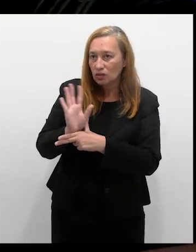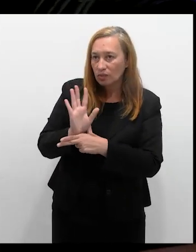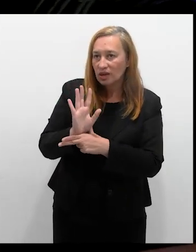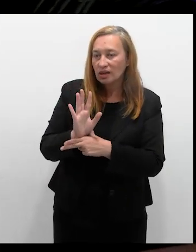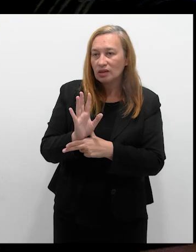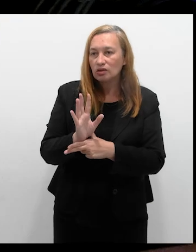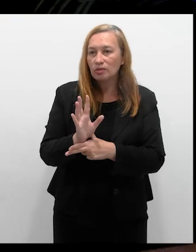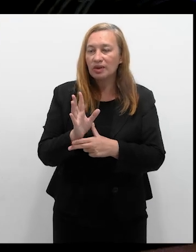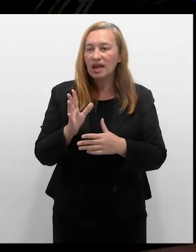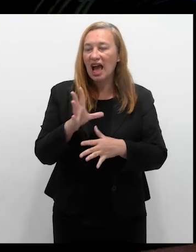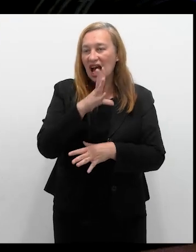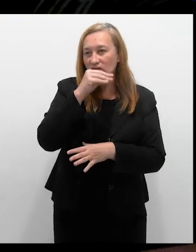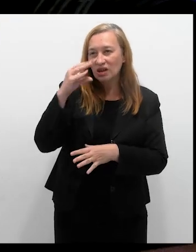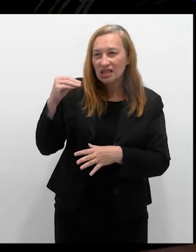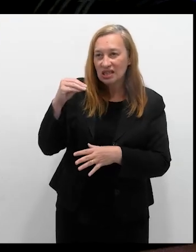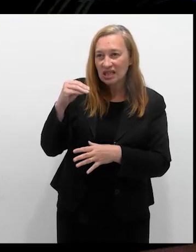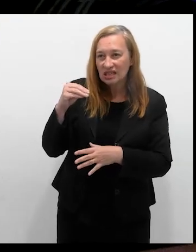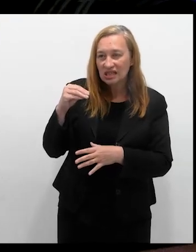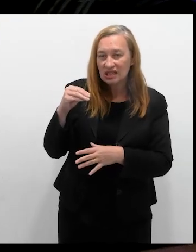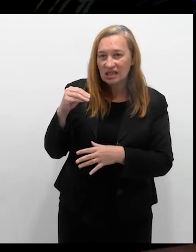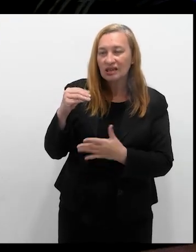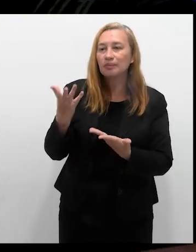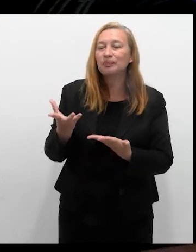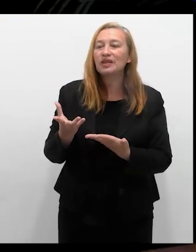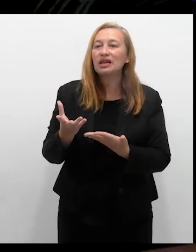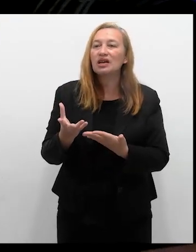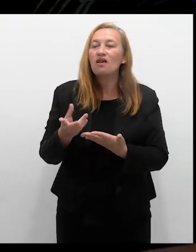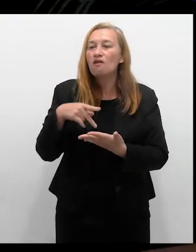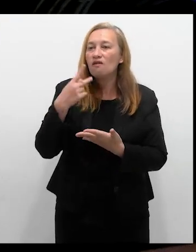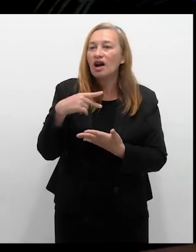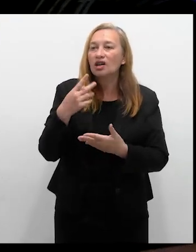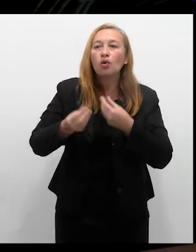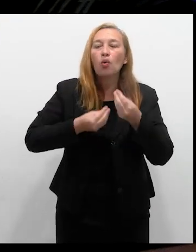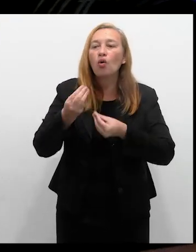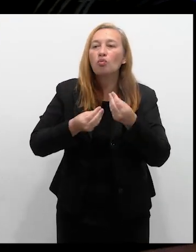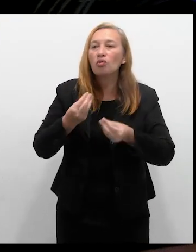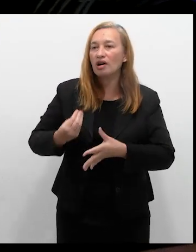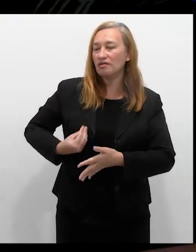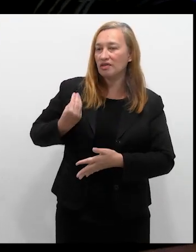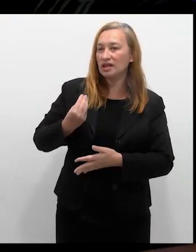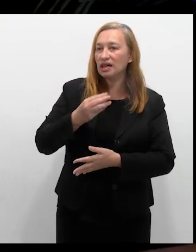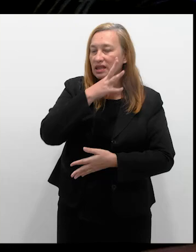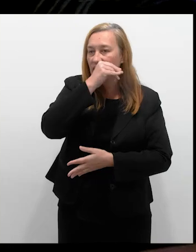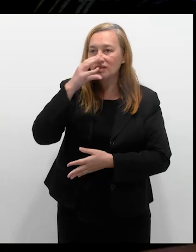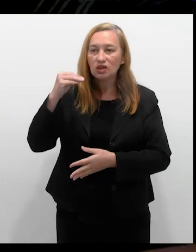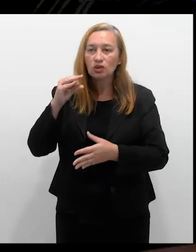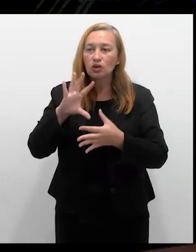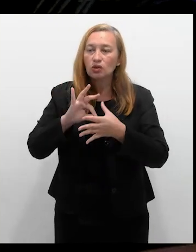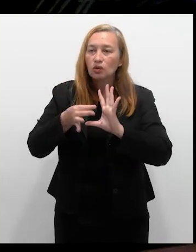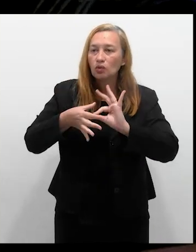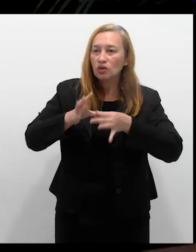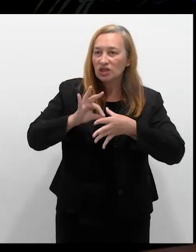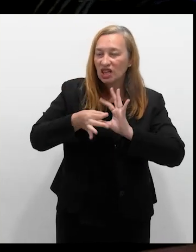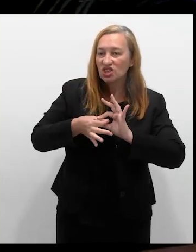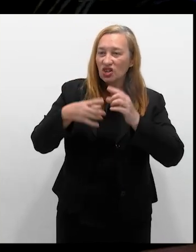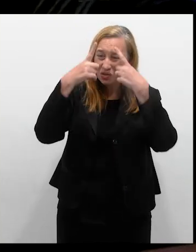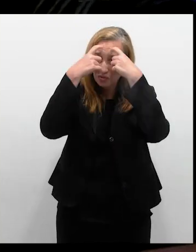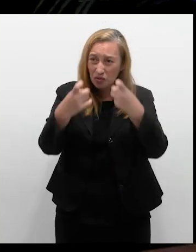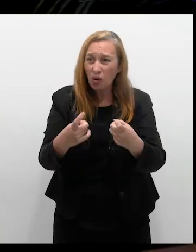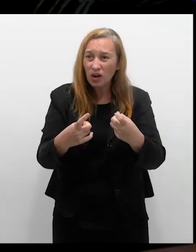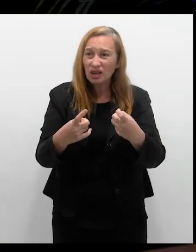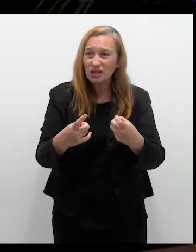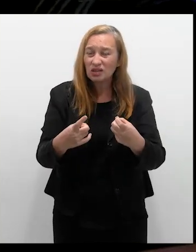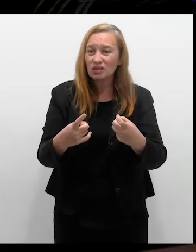documentário sobre adolescência, né? Eram alunos pré-adolescentes, assim, falando sobre como é viver a adolescência num